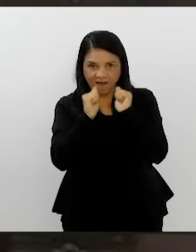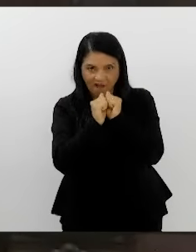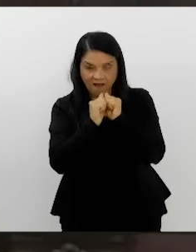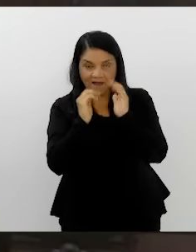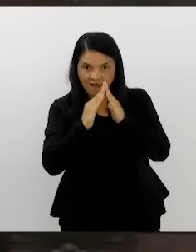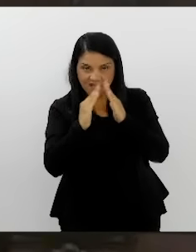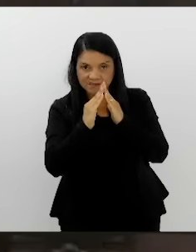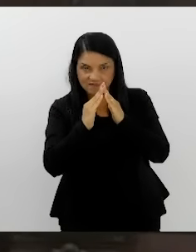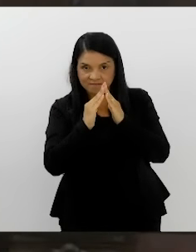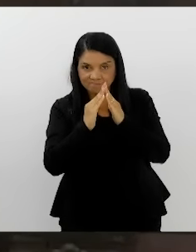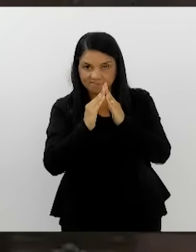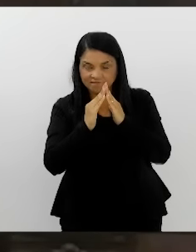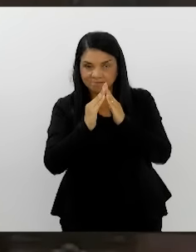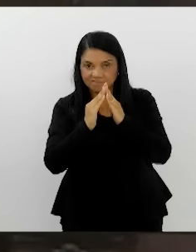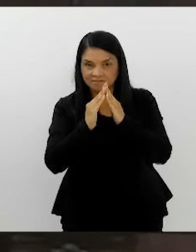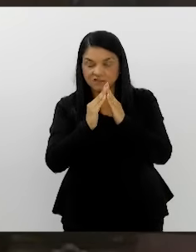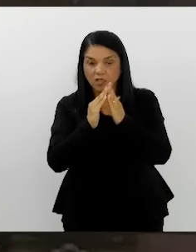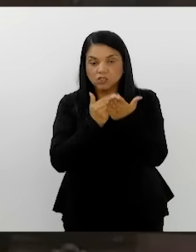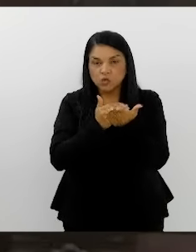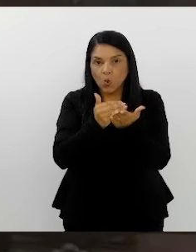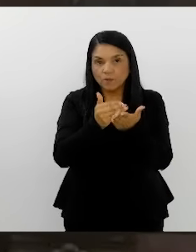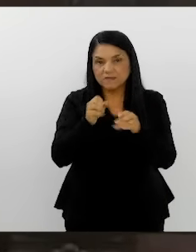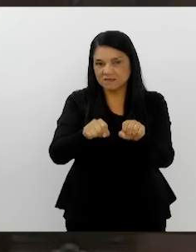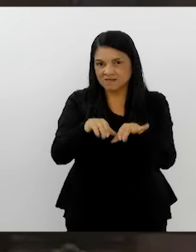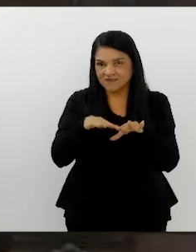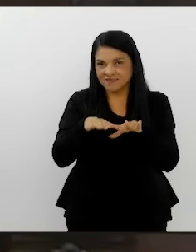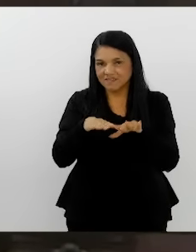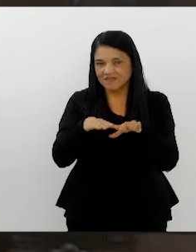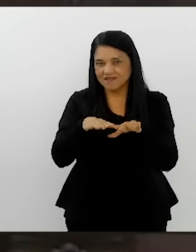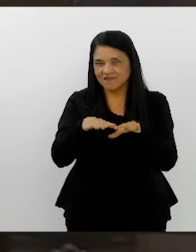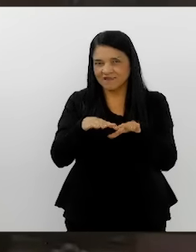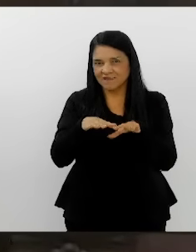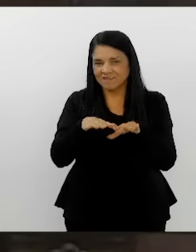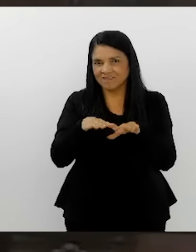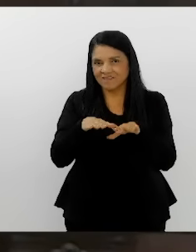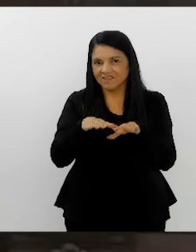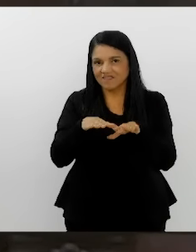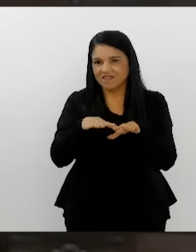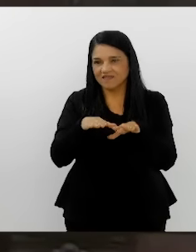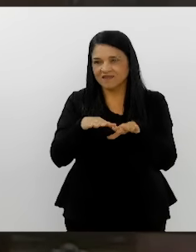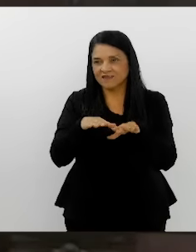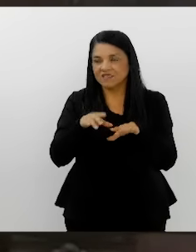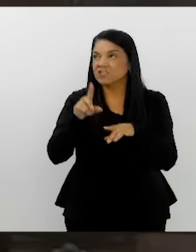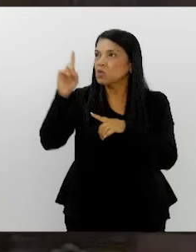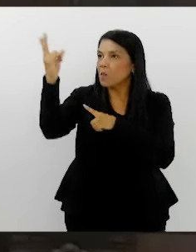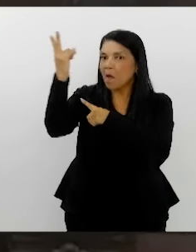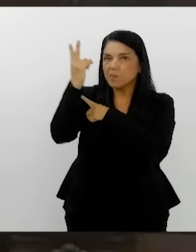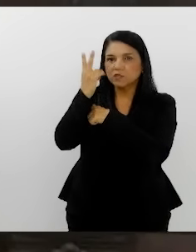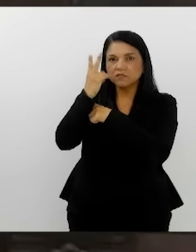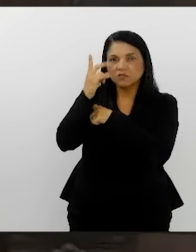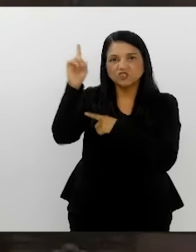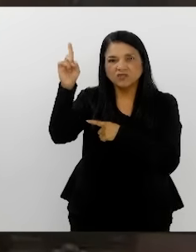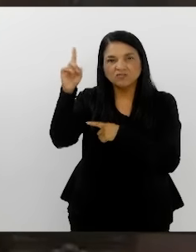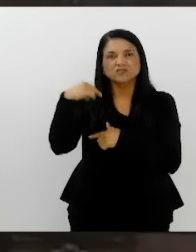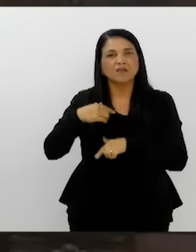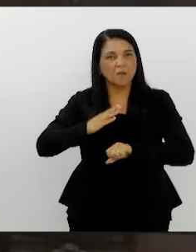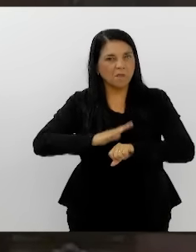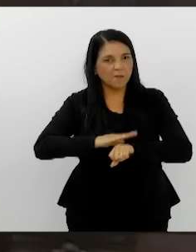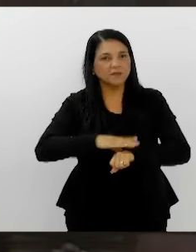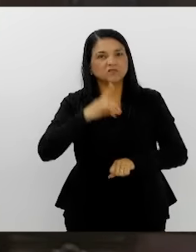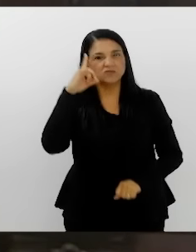sessão, né, dizendo sob a proteção de Deus. Então são tempos difíceis que nós temos